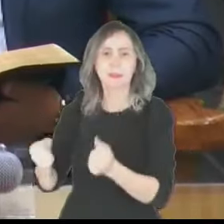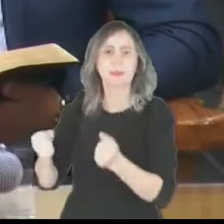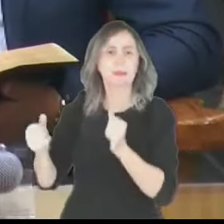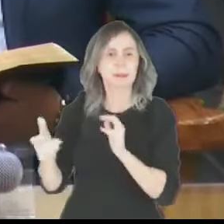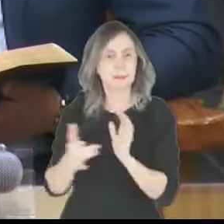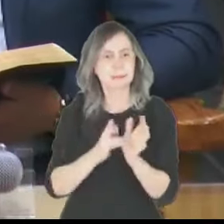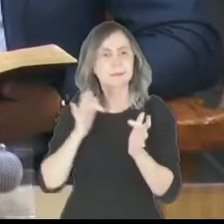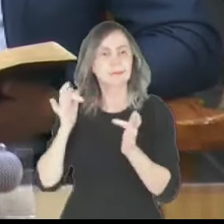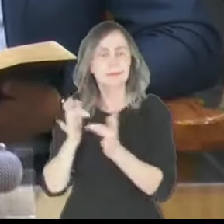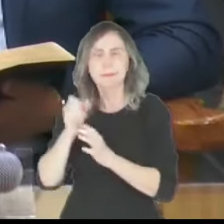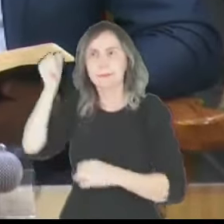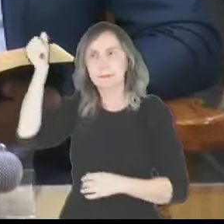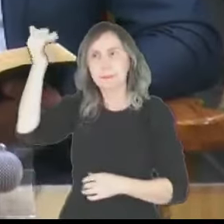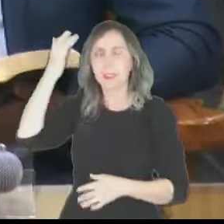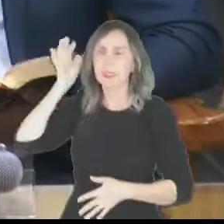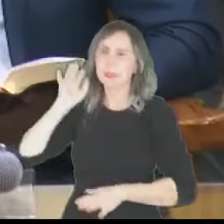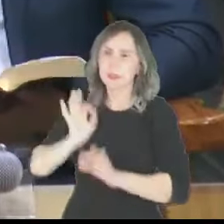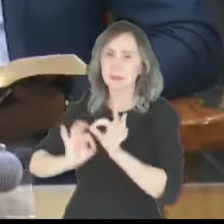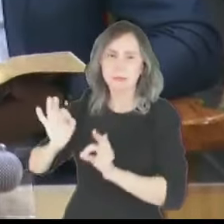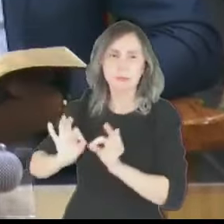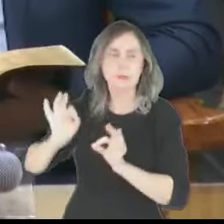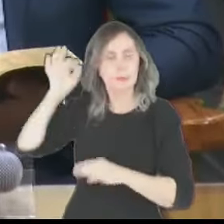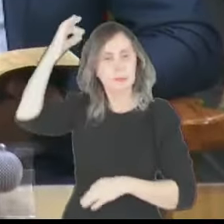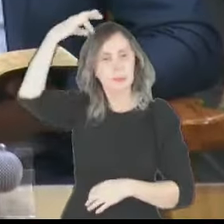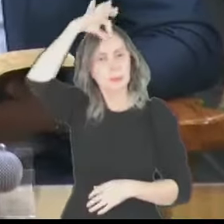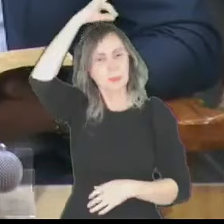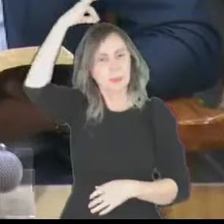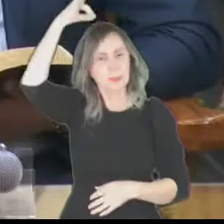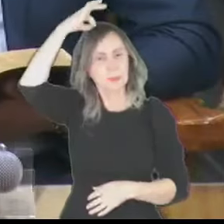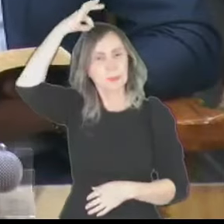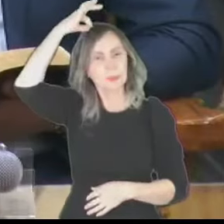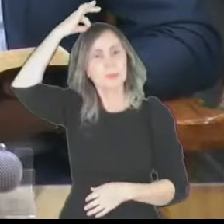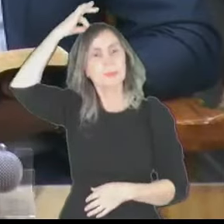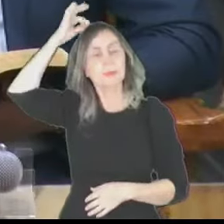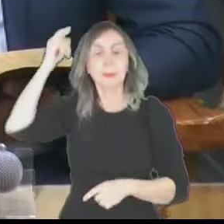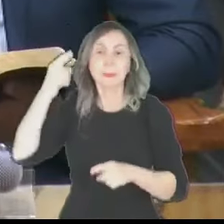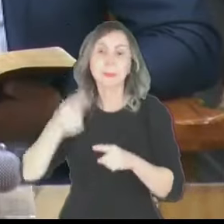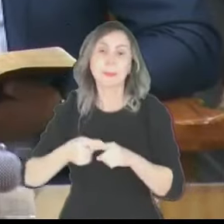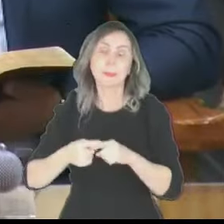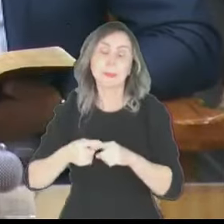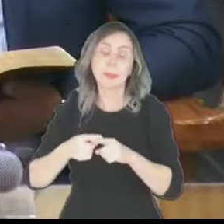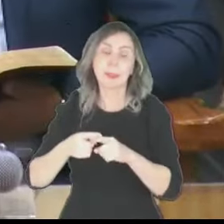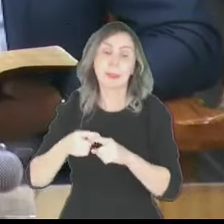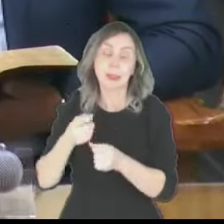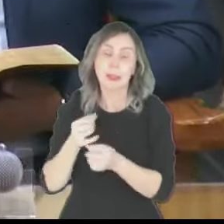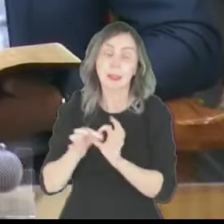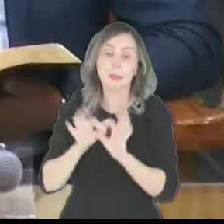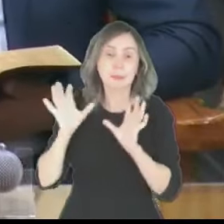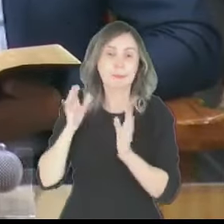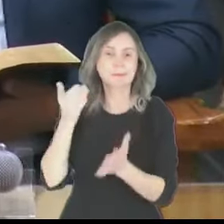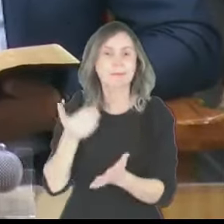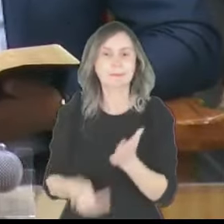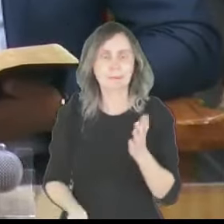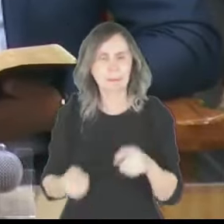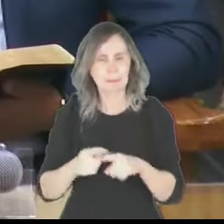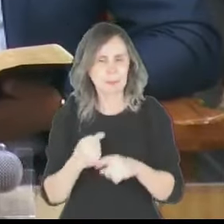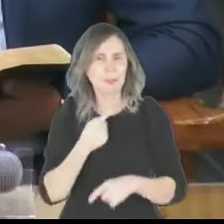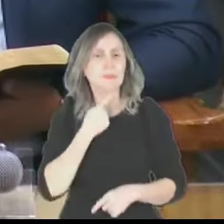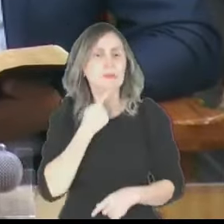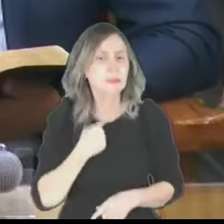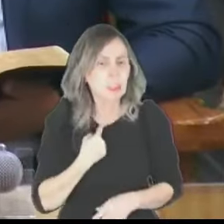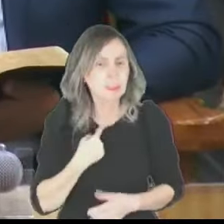opera Quando o Espírito Santo Trabalha Porque nós perdemos A liberdade Mas a vontade Não E a vontade